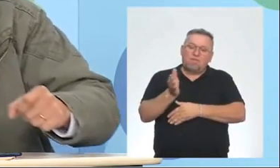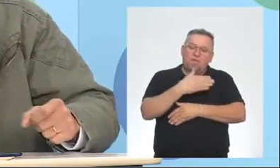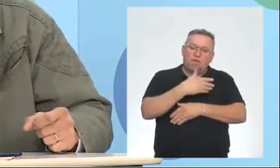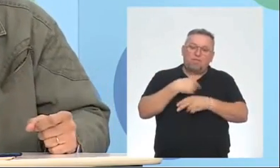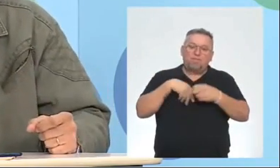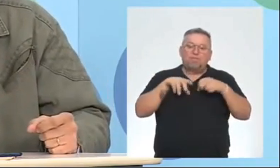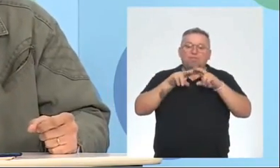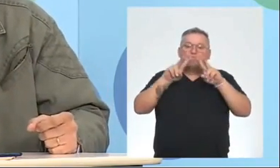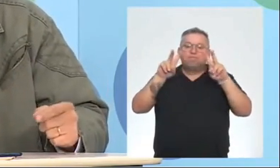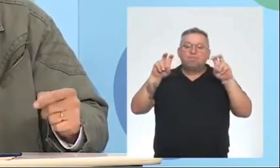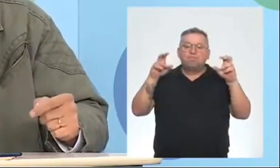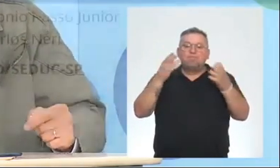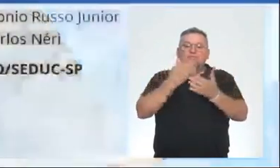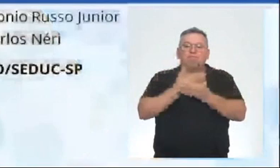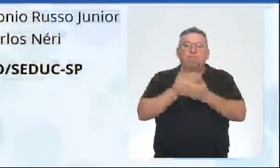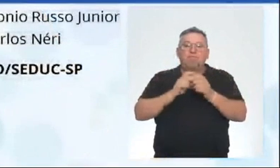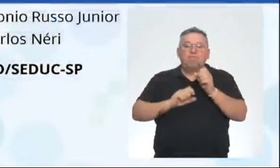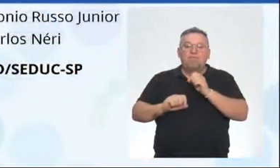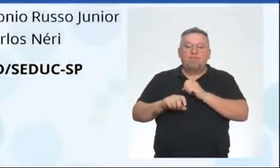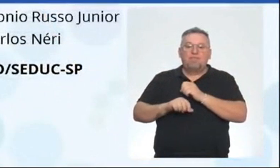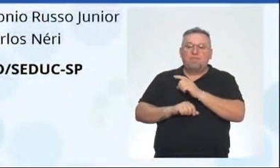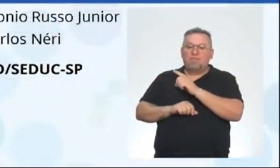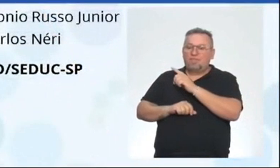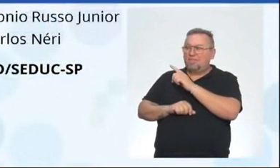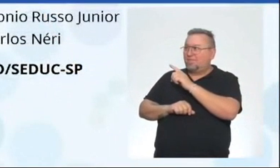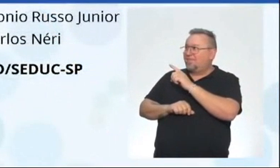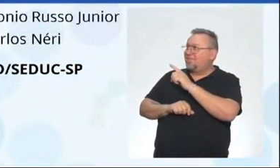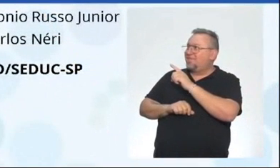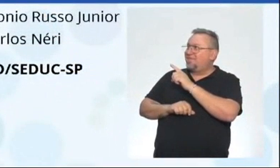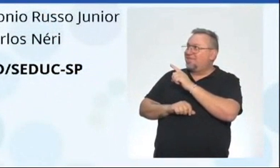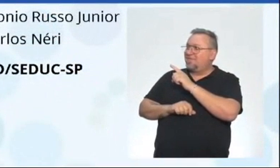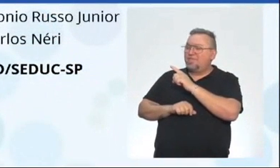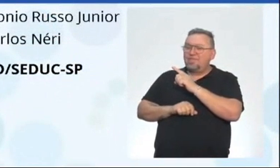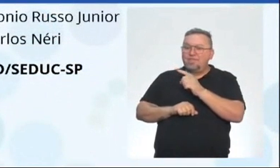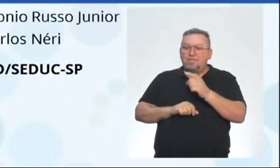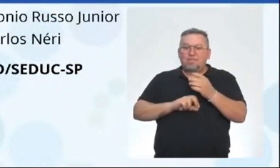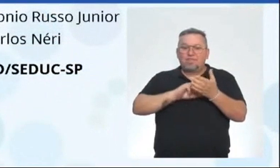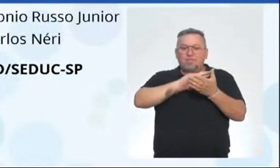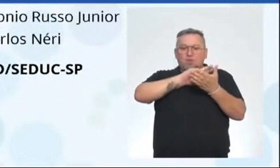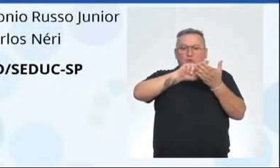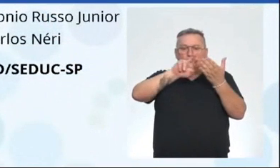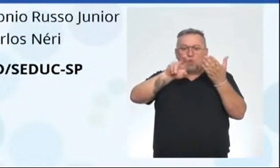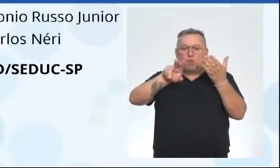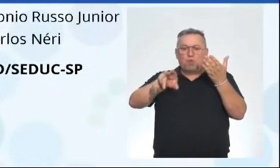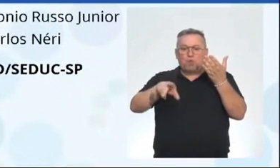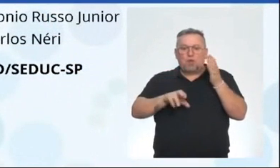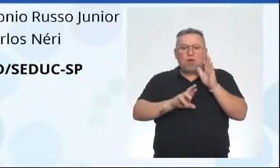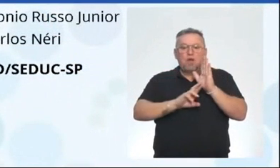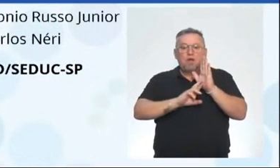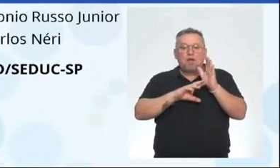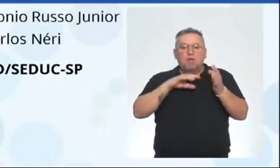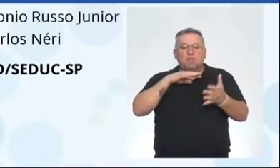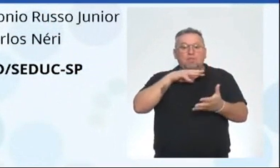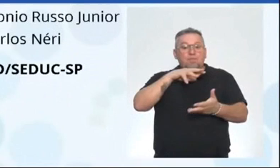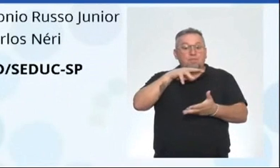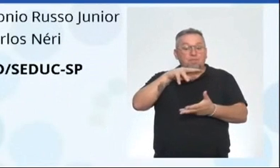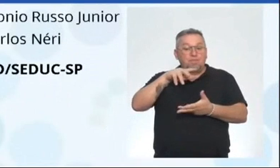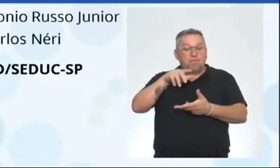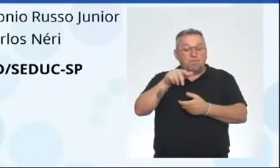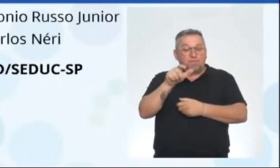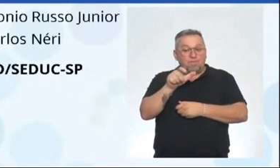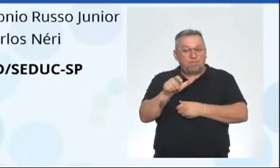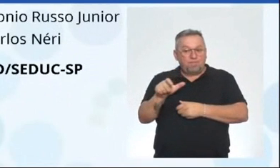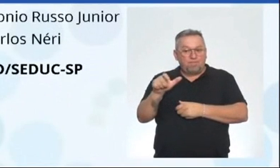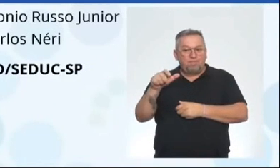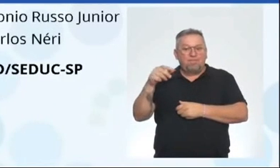tema da aula de hoje na tela. Diversas formas de representação da Terra,